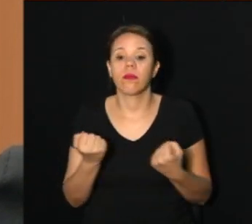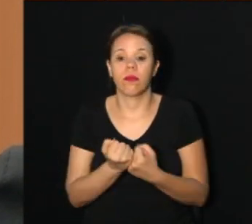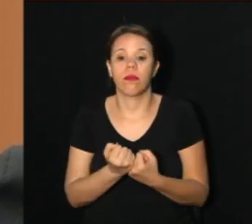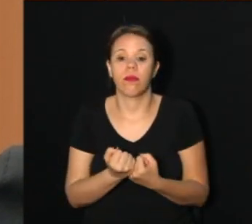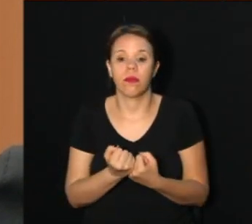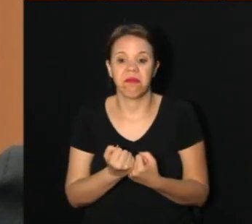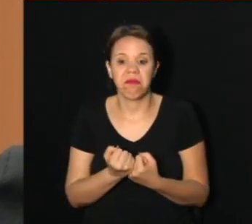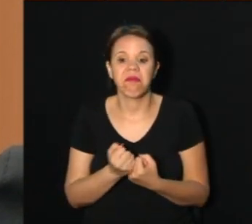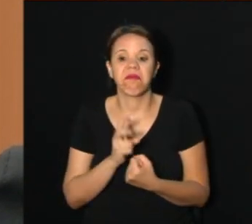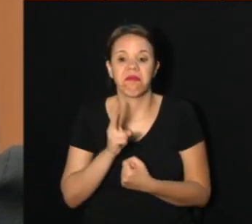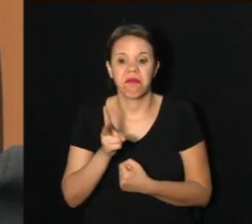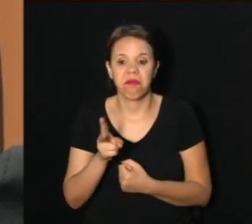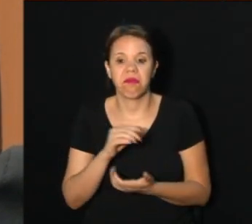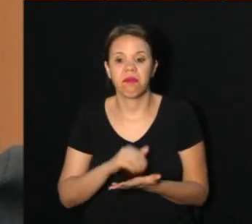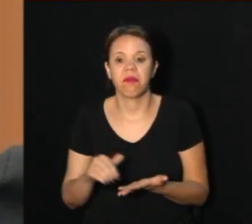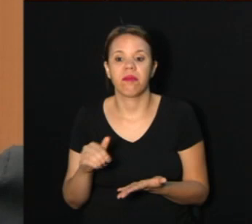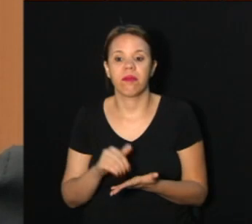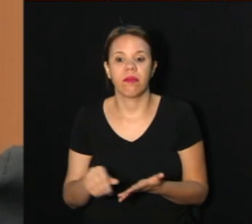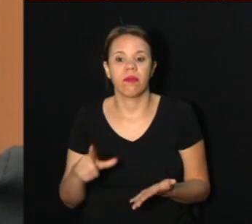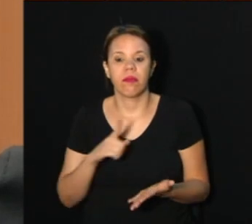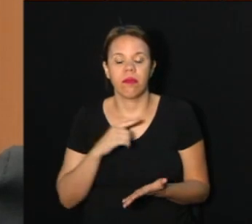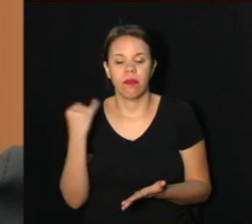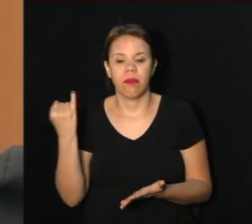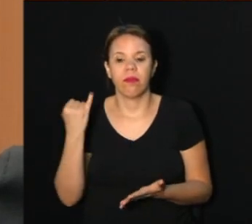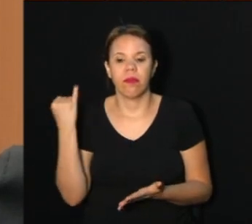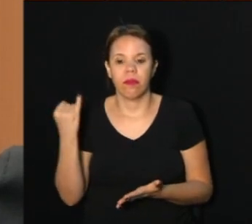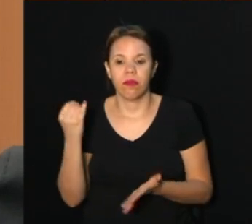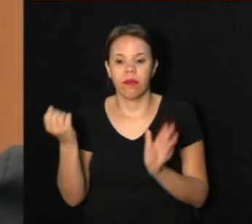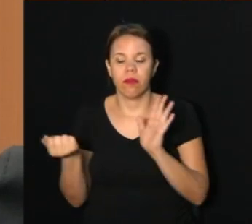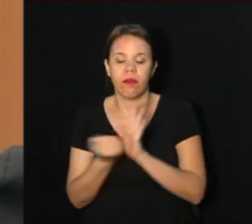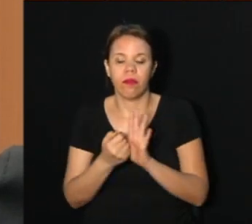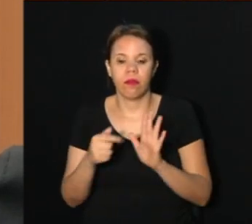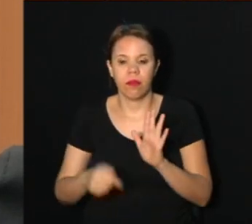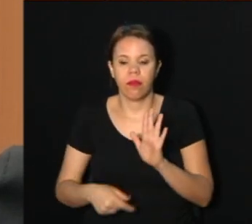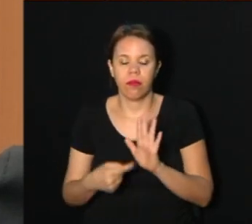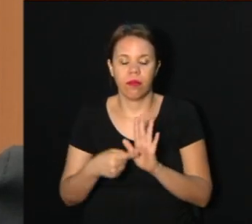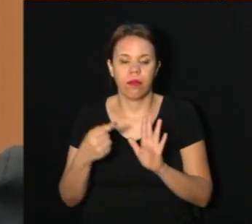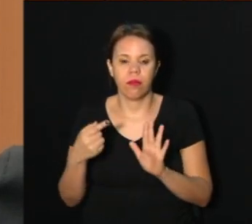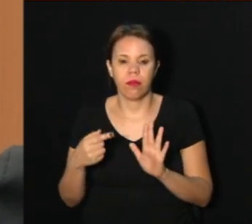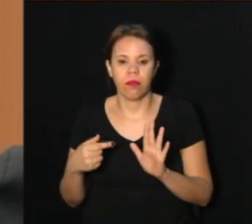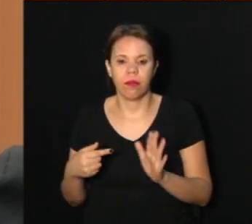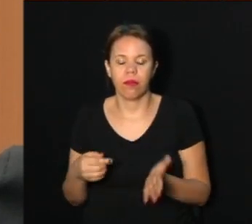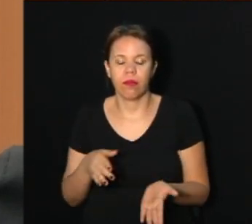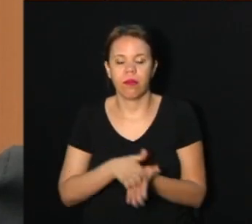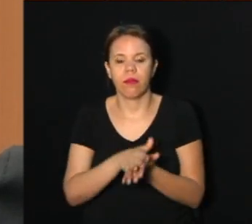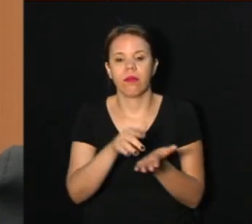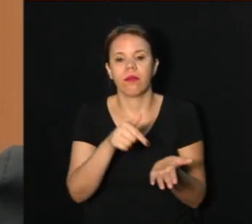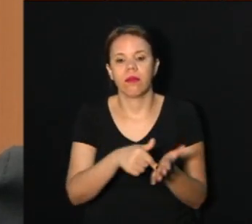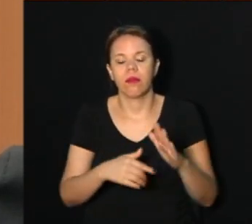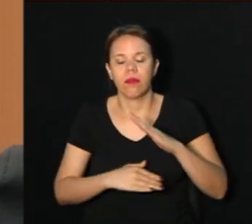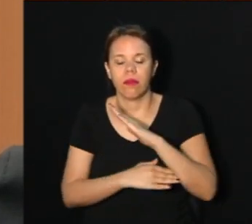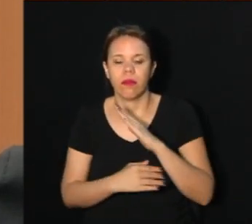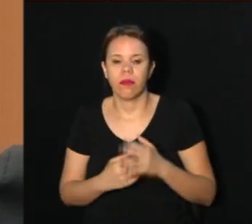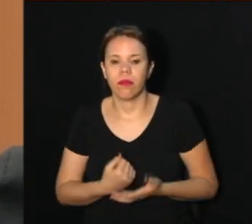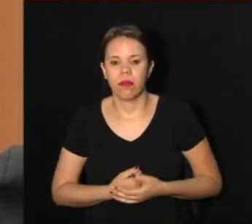apoio incansável da Secretaria, que é bastante importante registrar aqui também, para que fosse encaminhado à Câmara. De mais